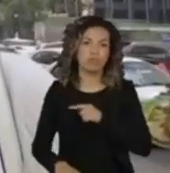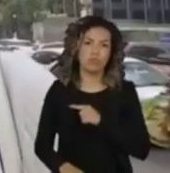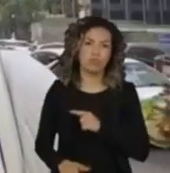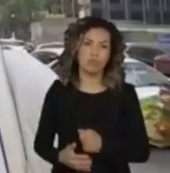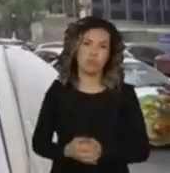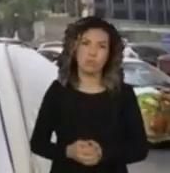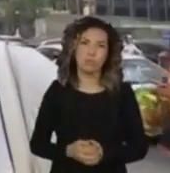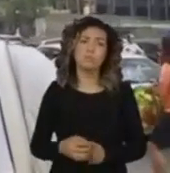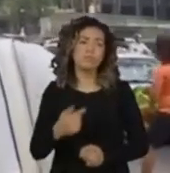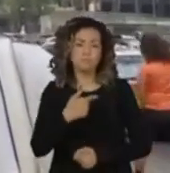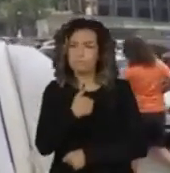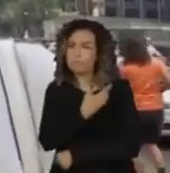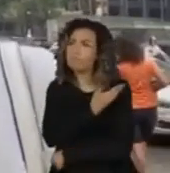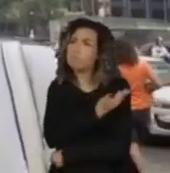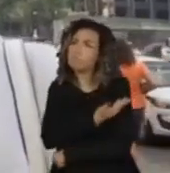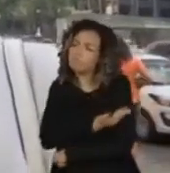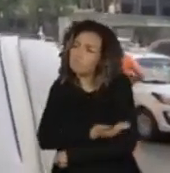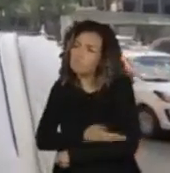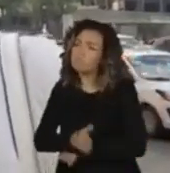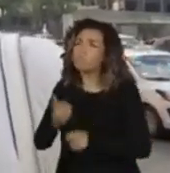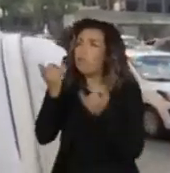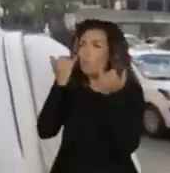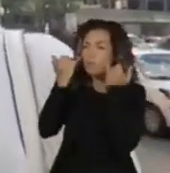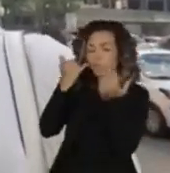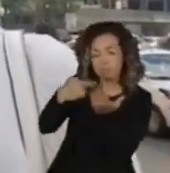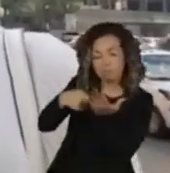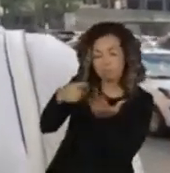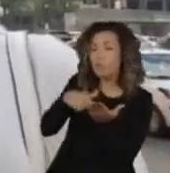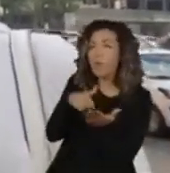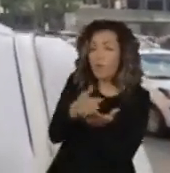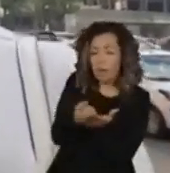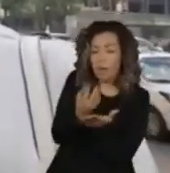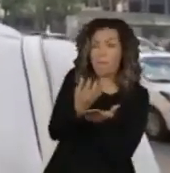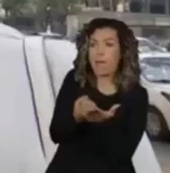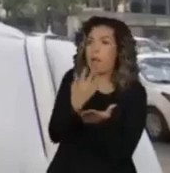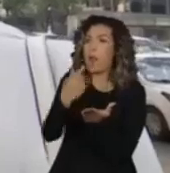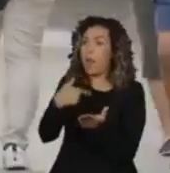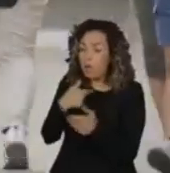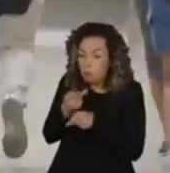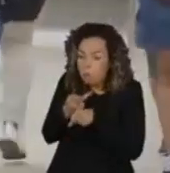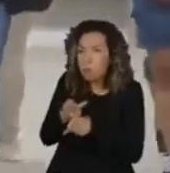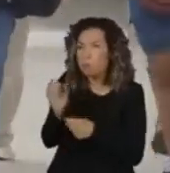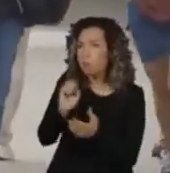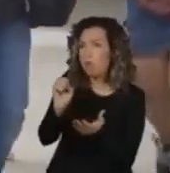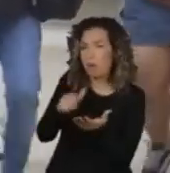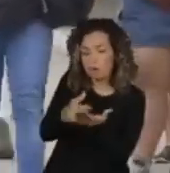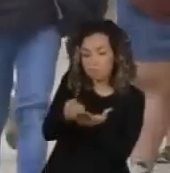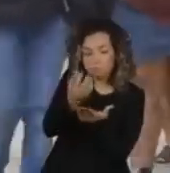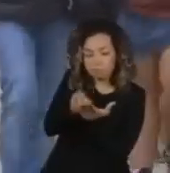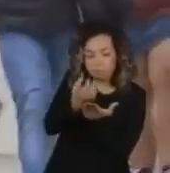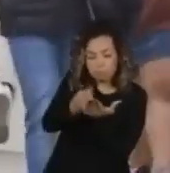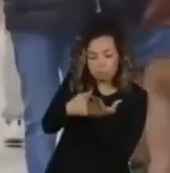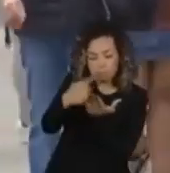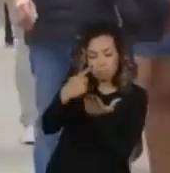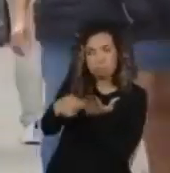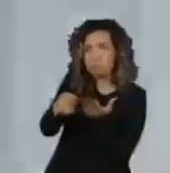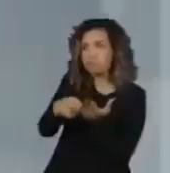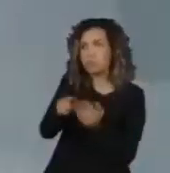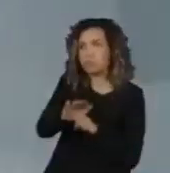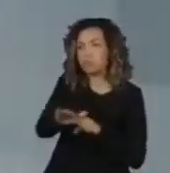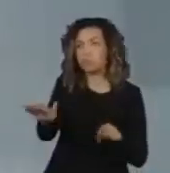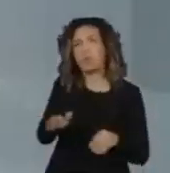o costume, sim, de me informar, mas é mais pelo que aparece, não é muito mais o que eu vou atrás. Quase 8 em cada 10